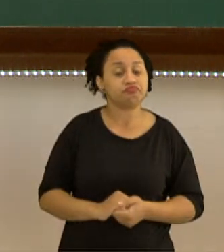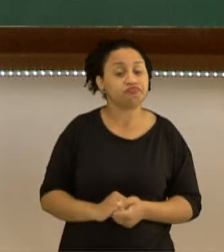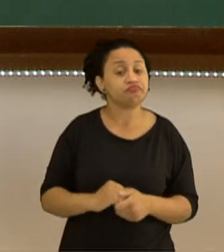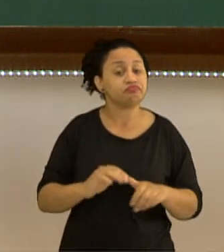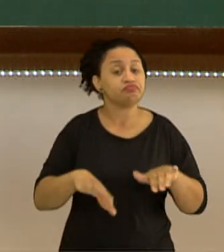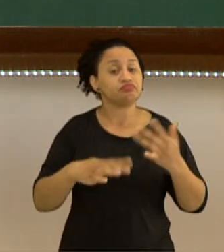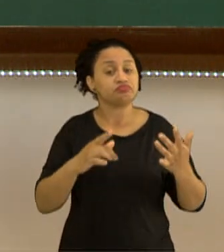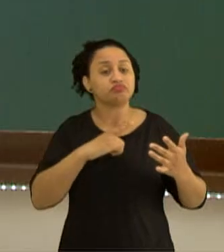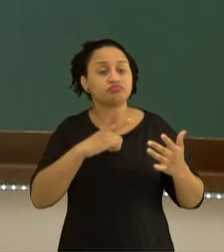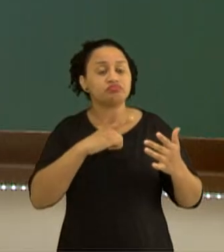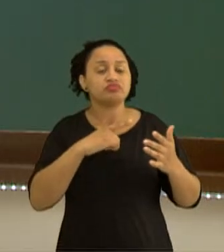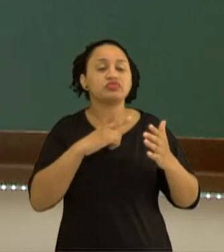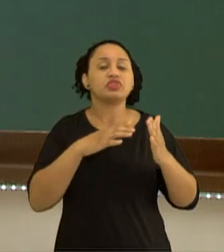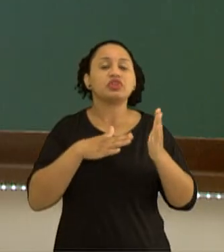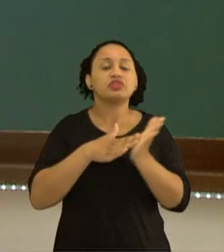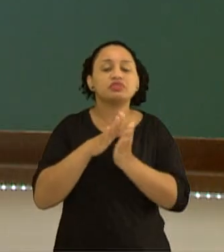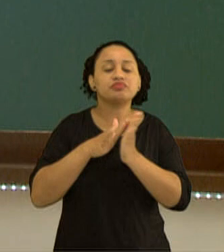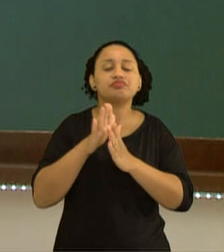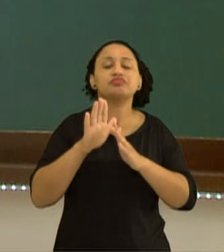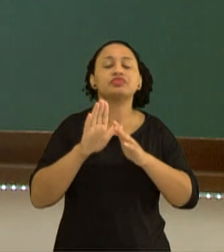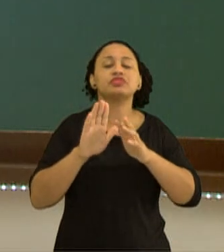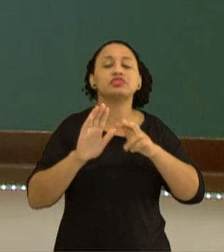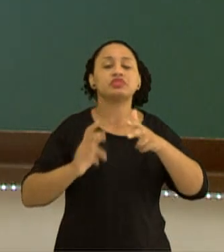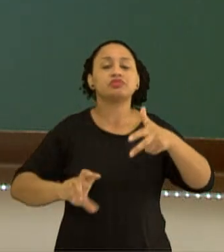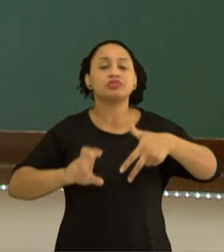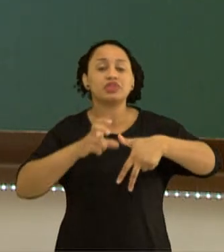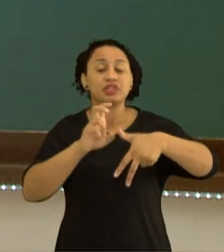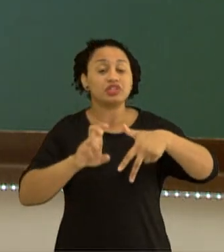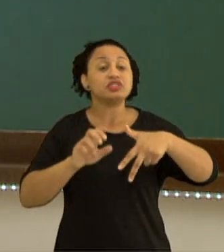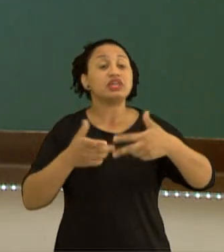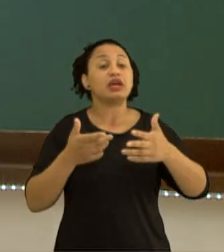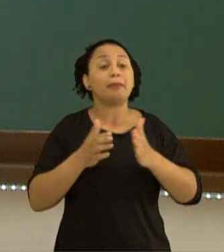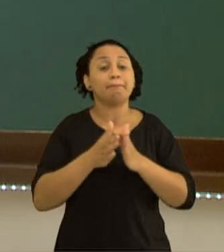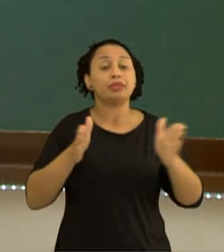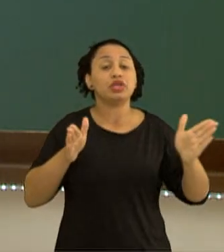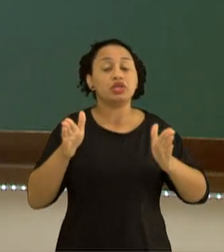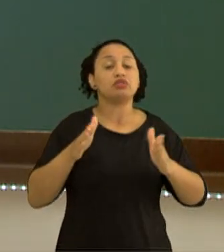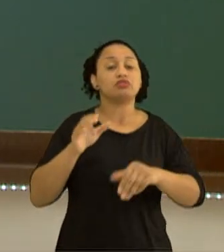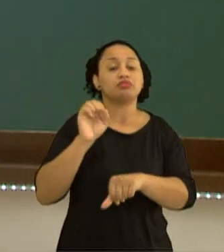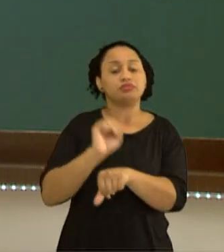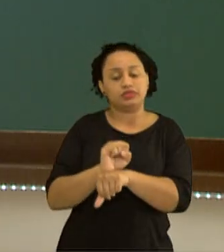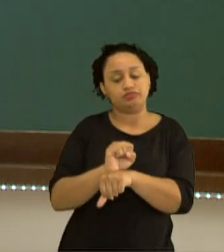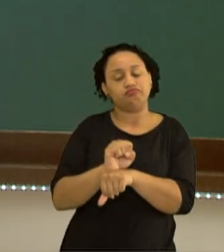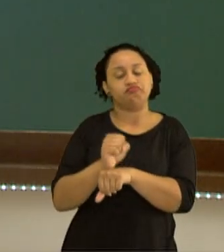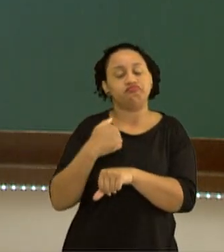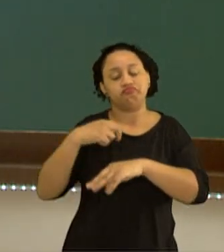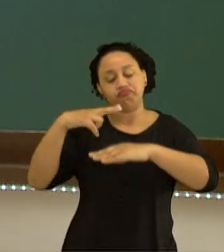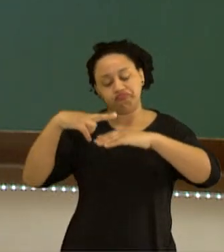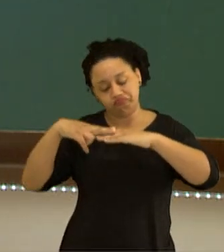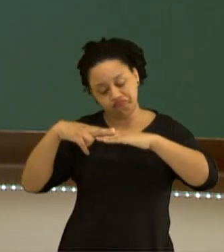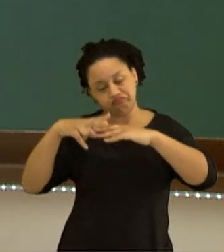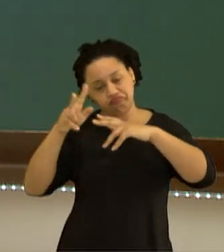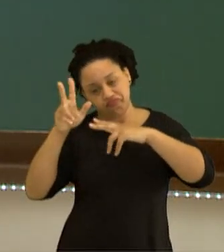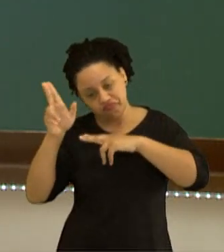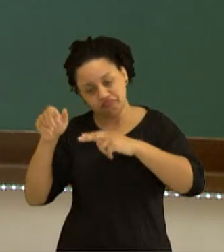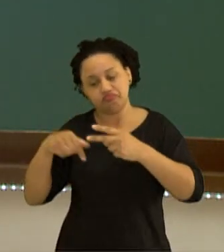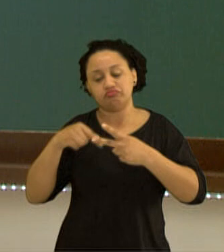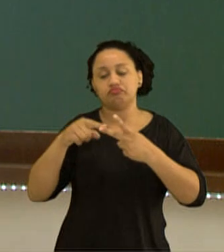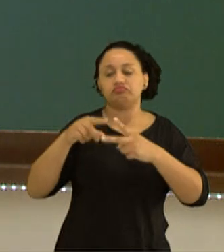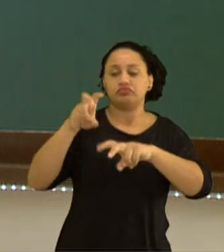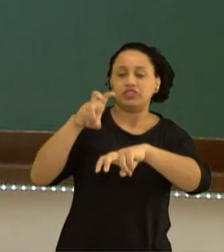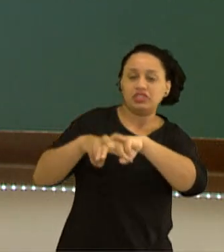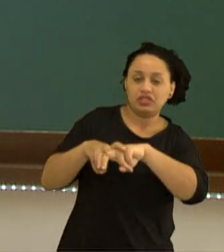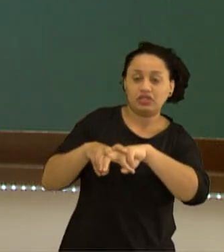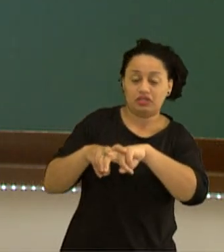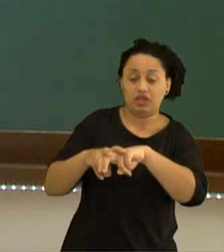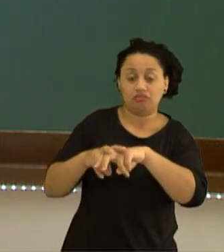esse nível, né, esse gasto, que é um gasto de energia em repouso. Então, se você está deitado, dormindo, né, sentado, o